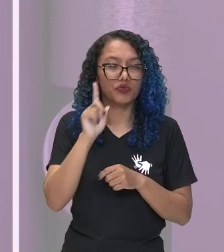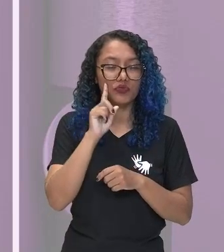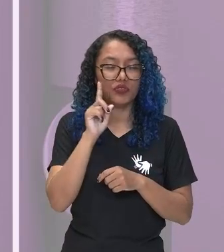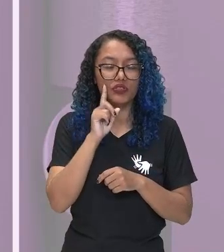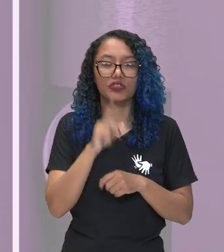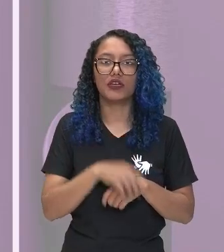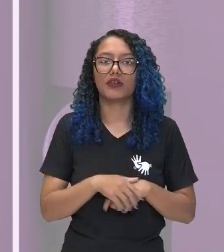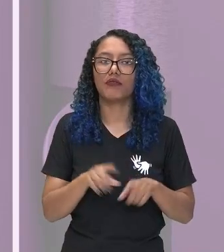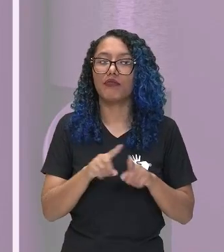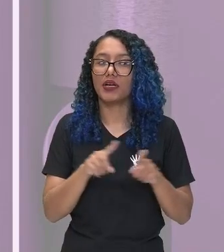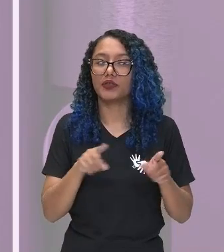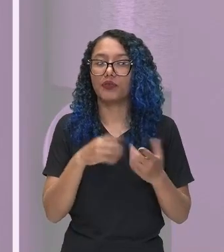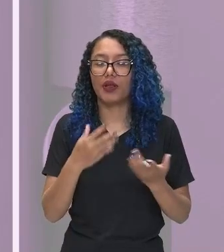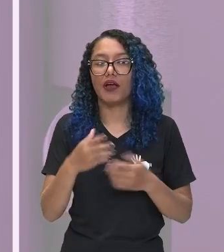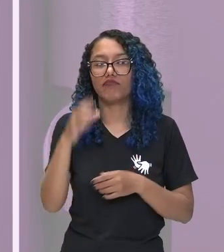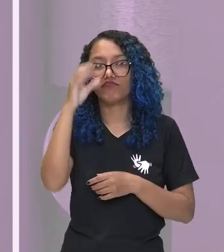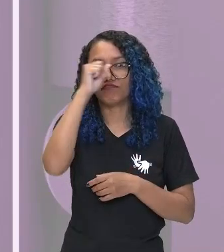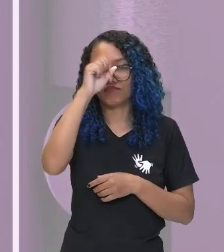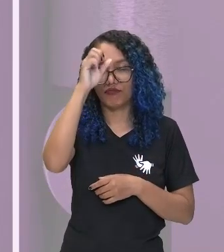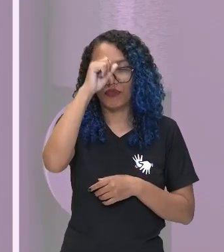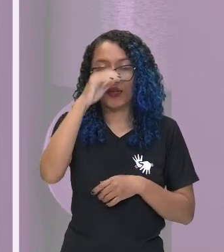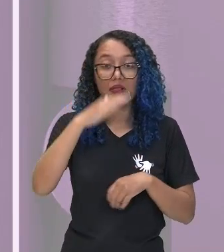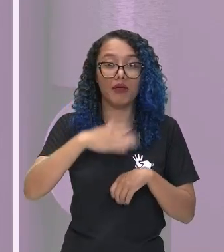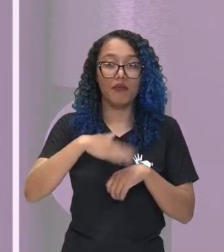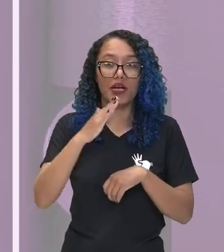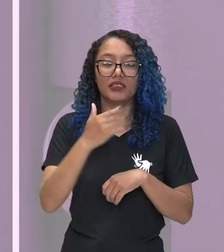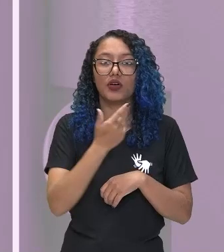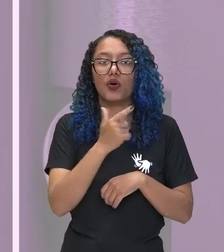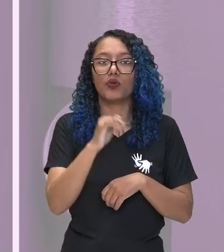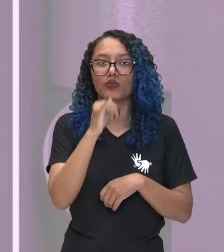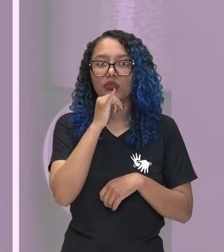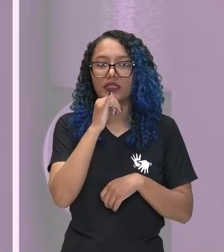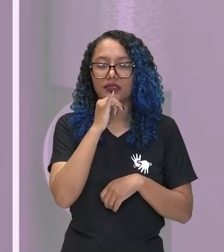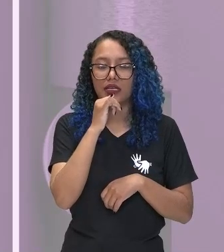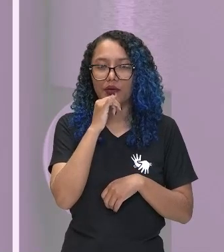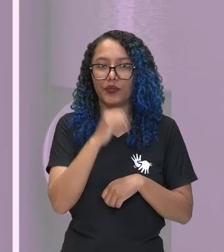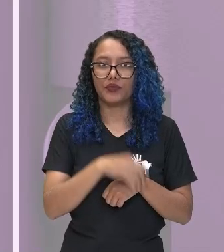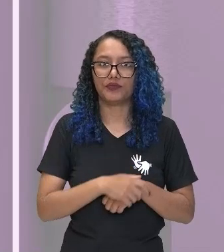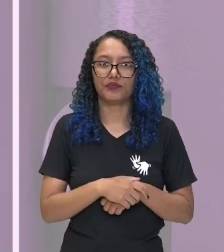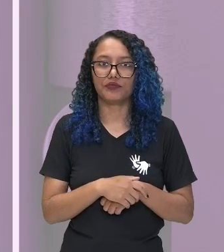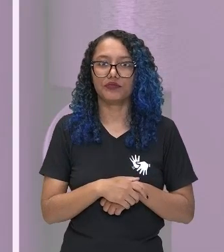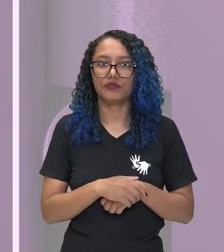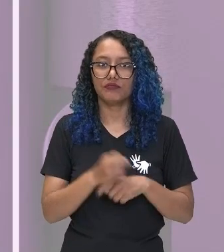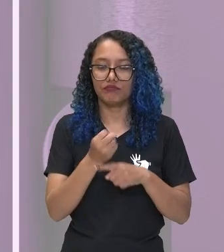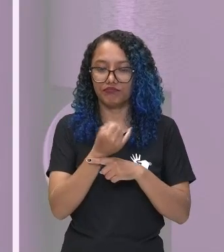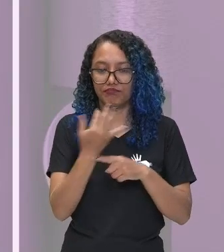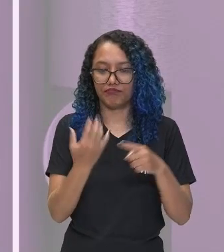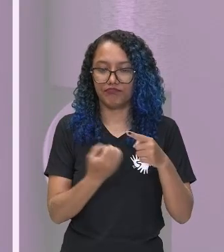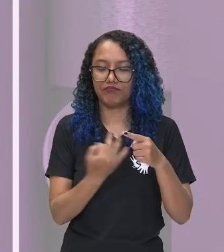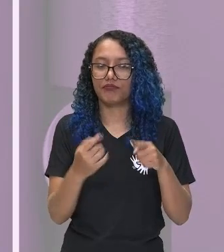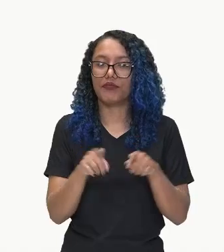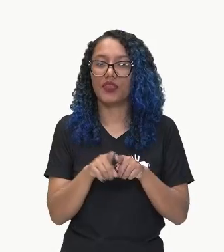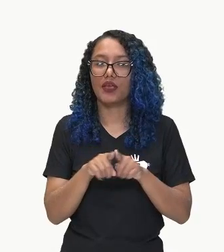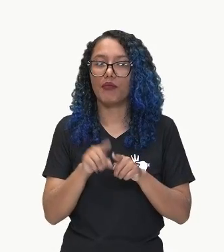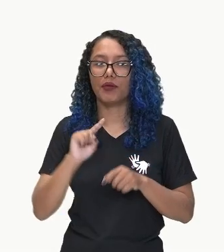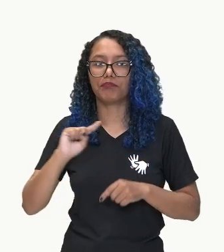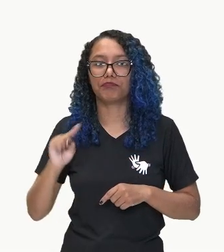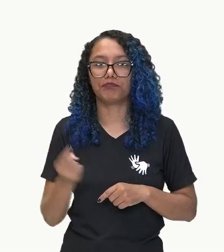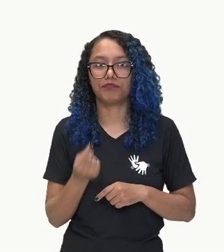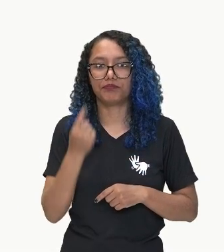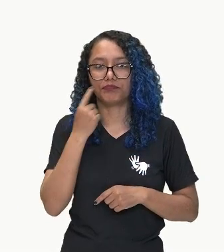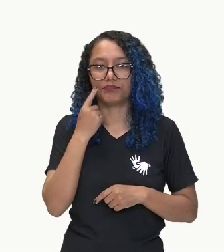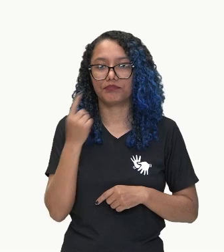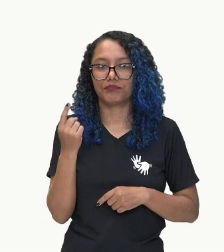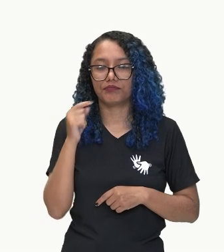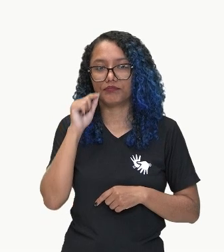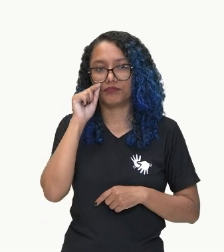fixado agora, vamos ver aí mais um exemplo de fração decimal e número decimal no dia a dia. Acompanhe aí a